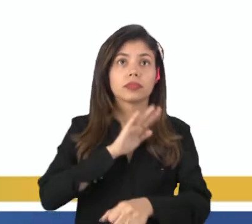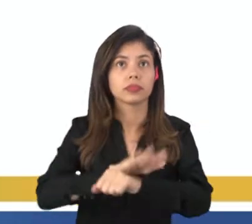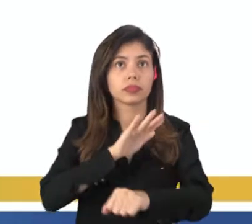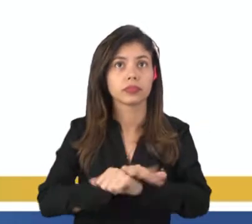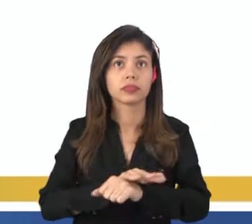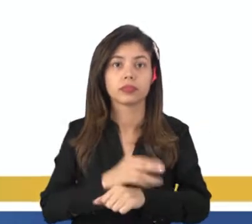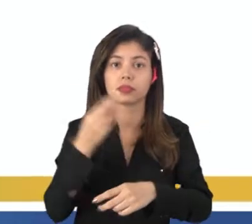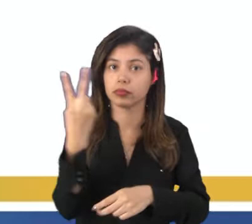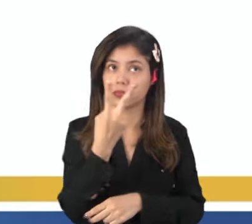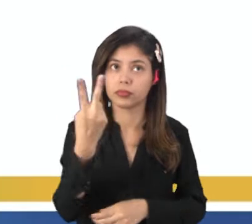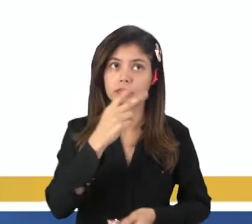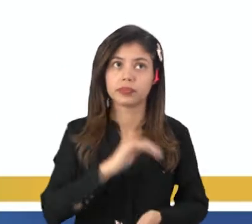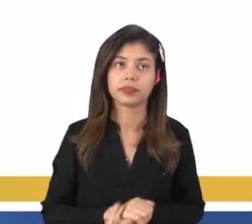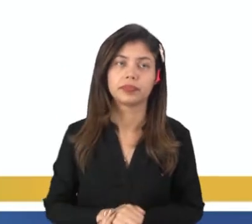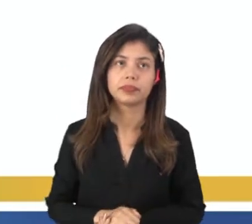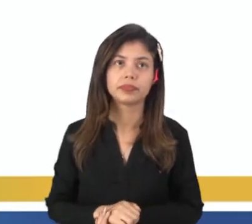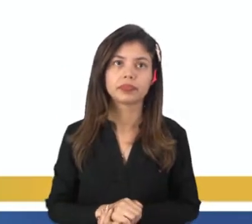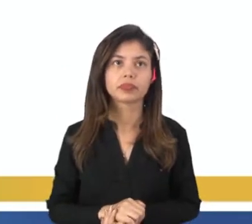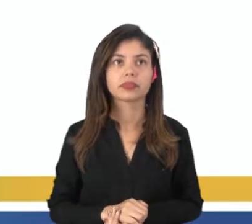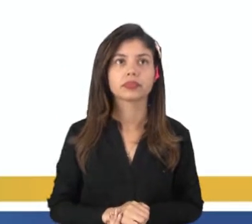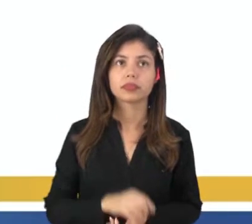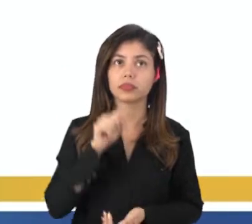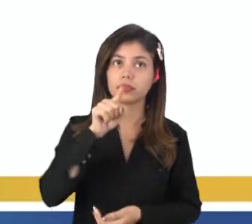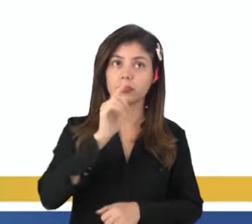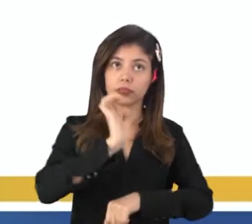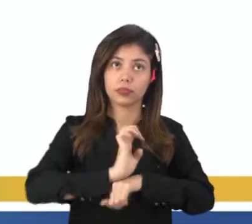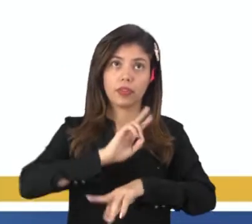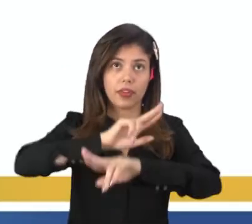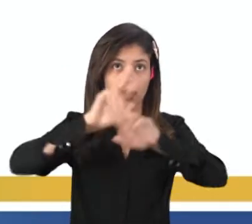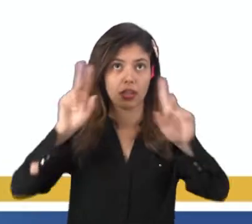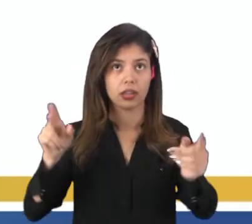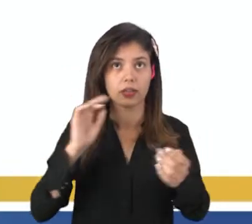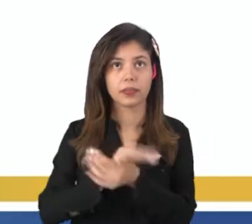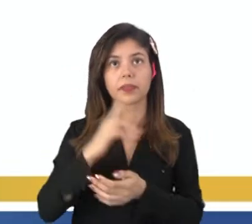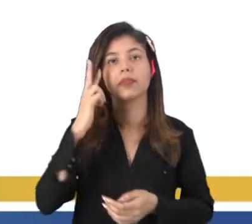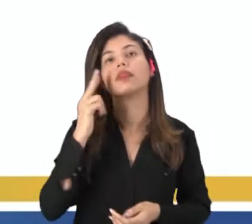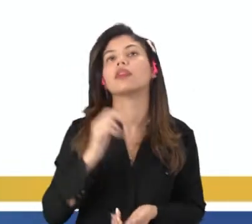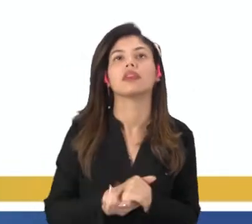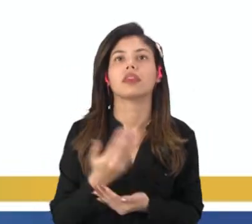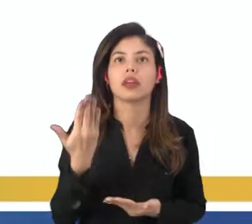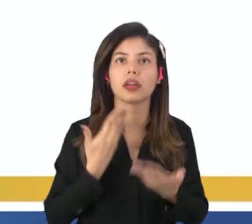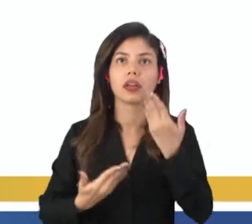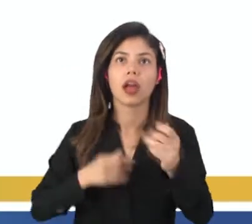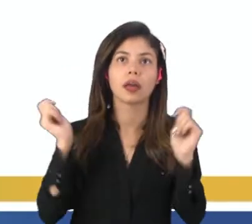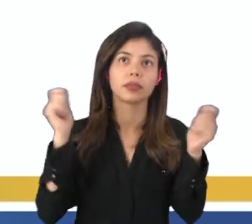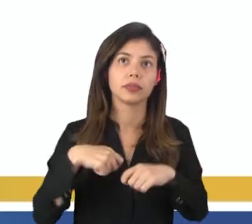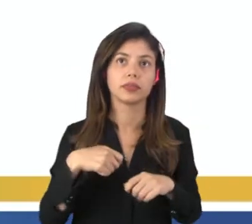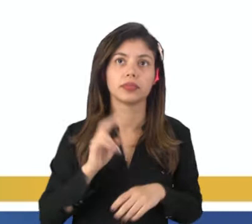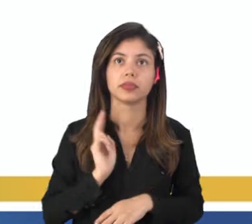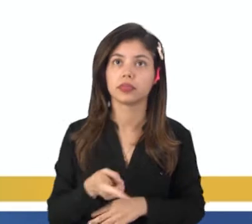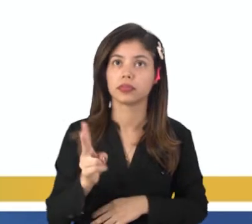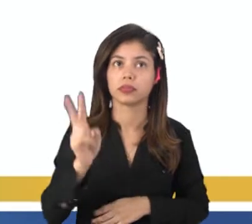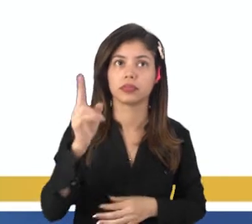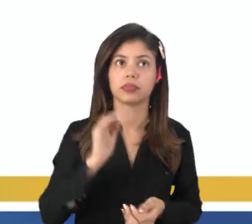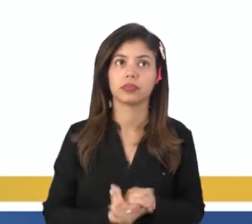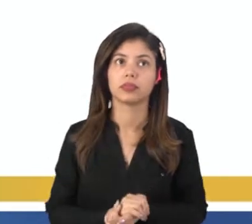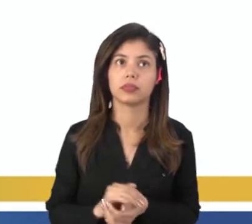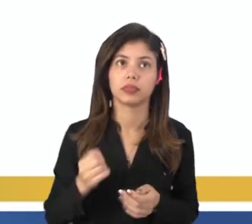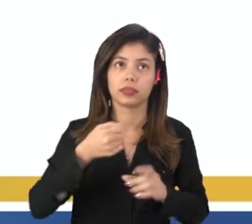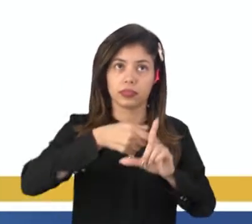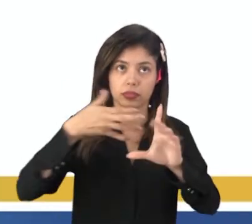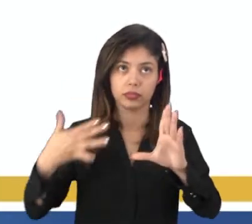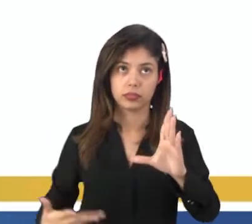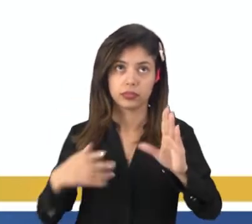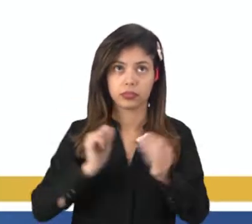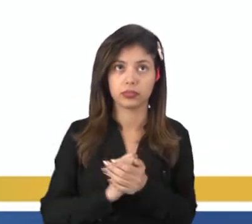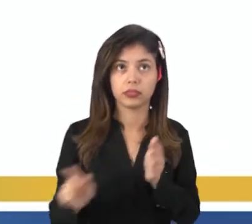ajuste entre as duas, fauna e flora. Nesse estado, vários elementos naturais estão em harmonia, possibilitando a continuidade